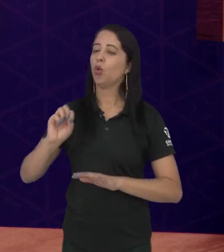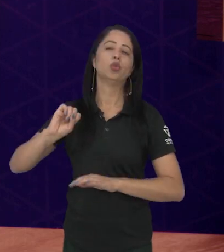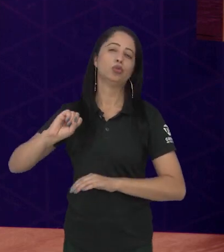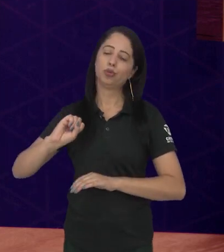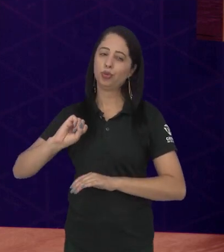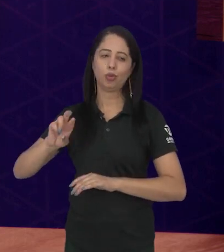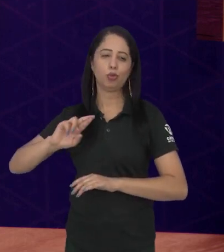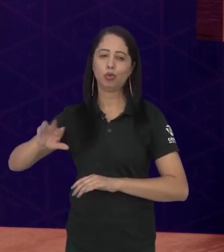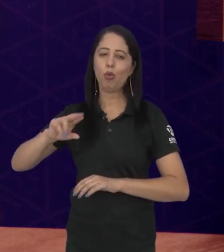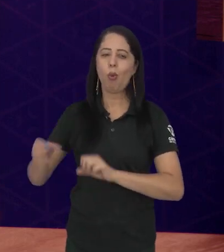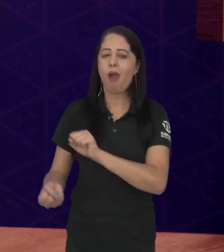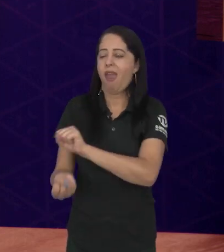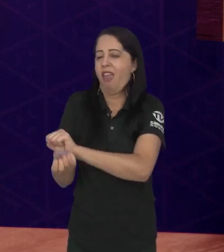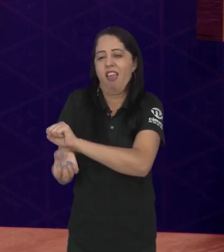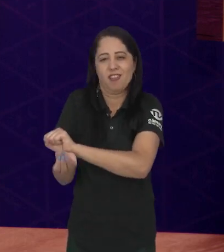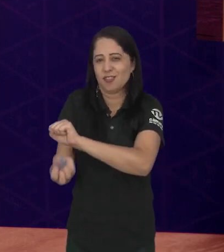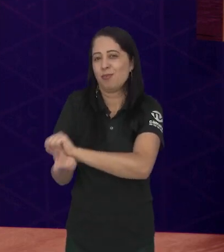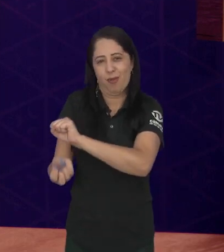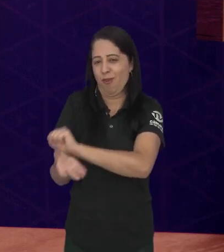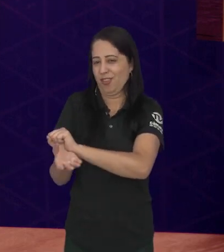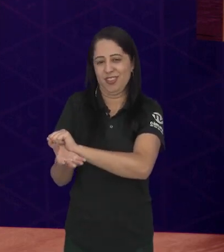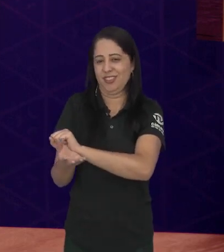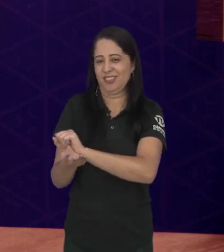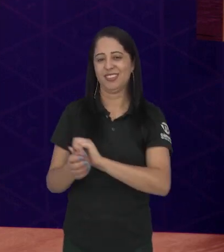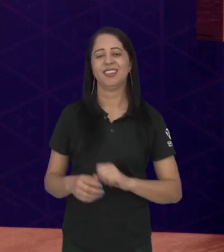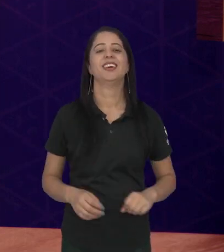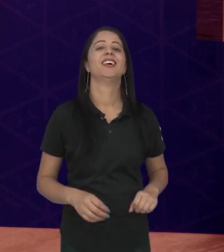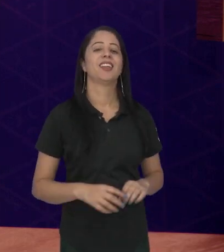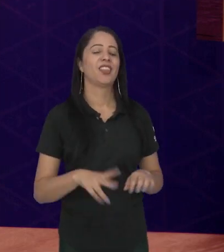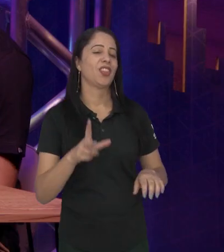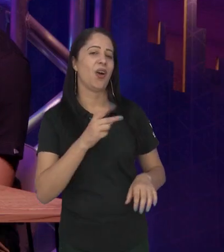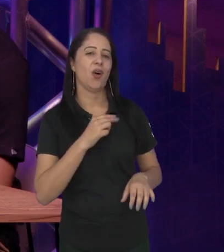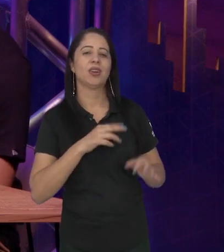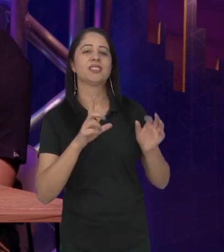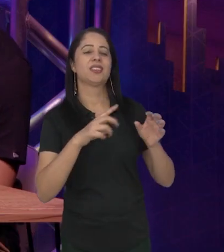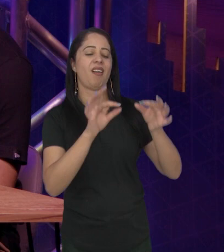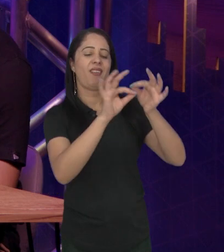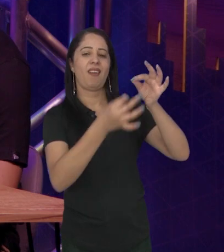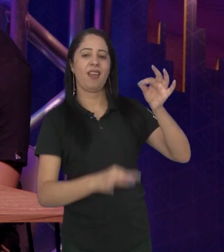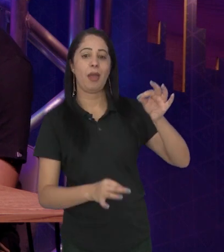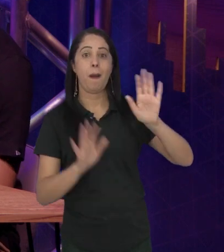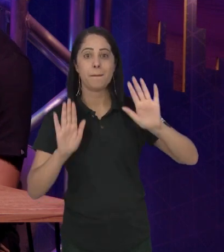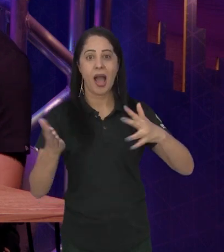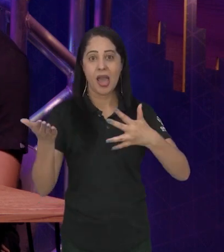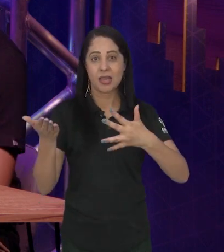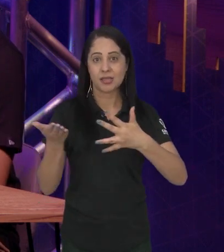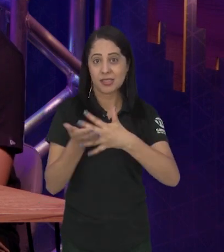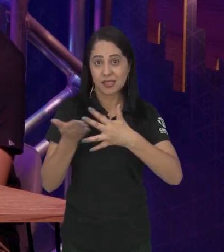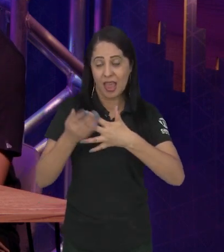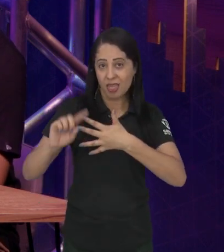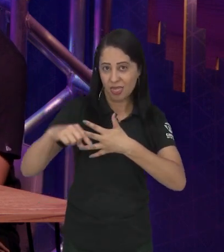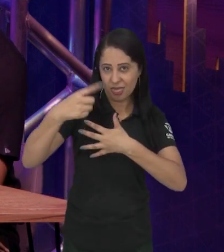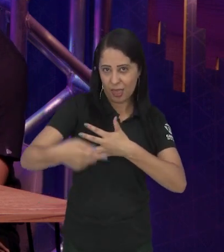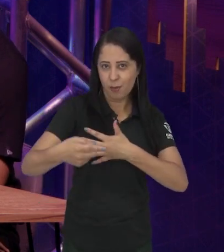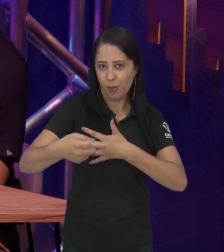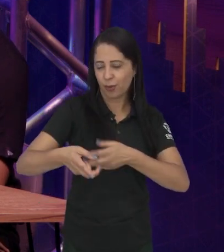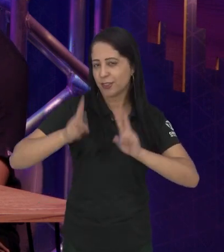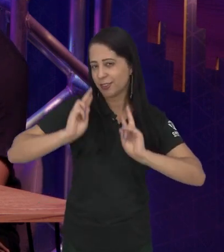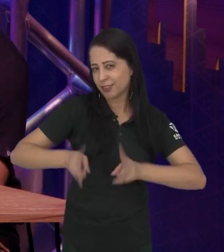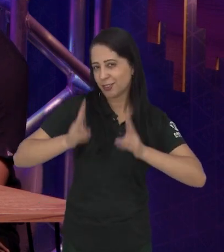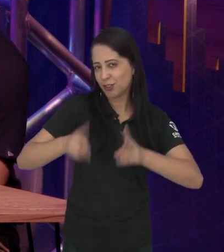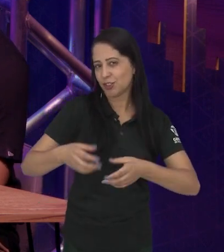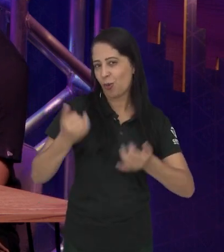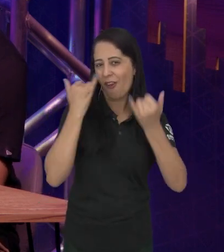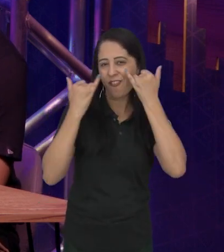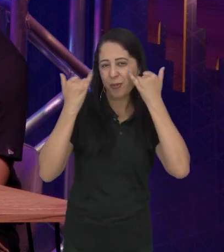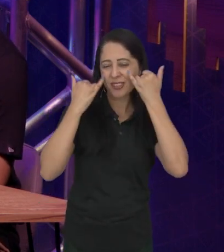conflitantes, né? Isso não é nem spoiler, porque é a sinopse do filme. E é muita coisa pra dizer, né, Samu? A gente vai ter que encerrar esse bloco, mas a gente